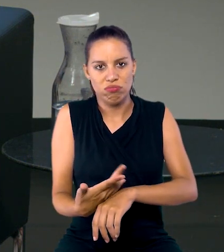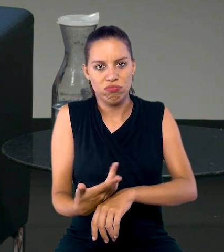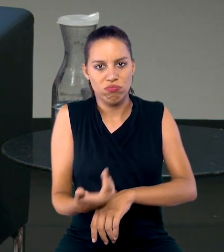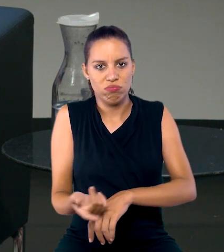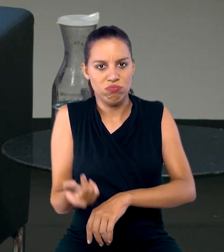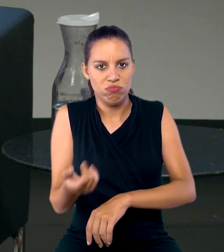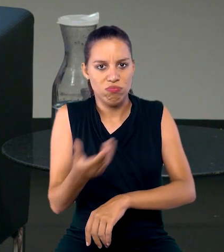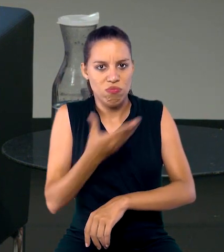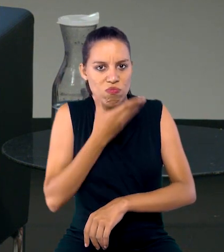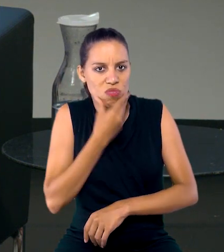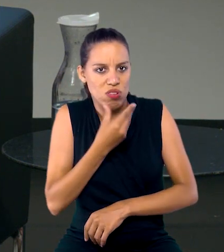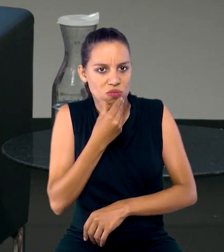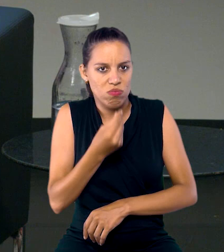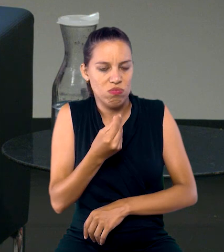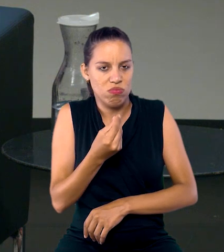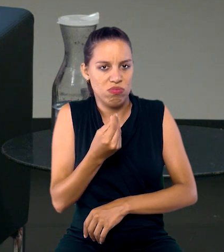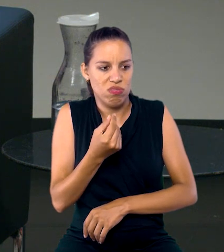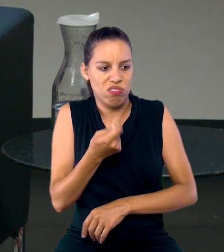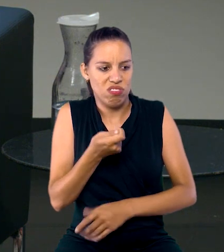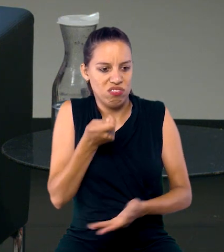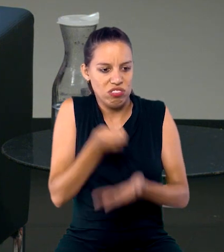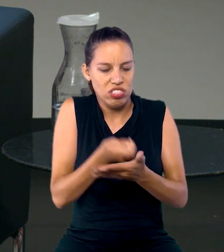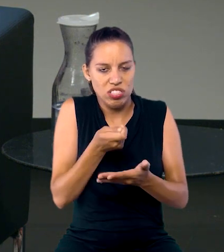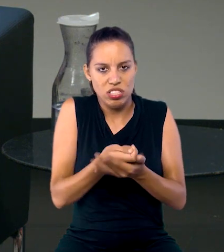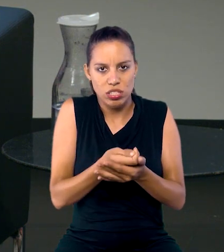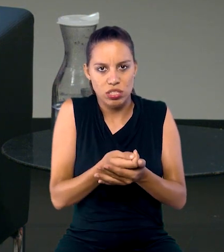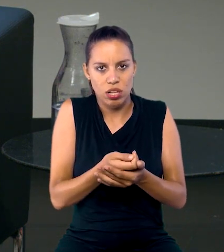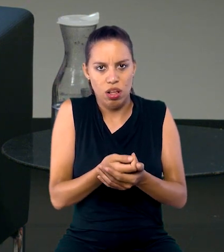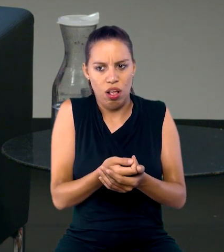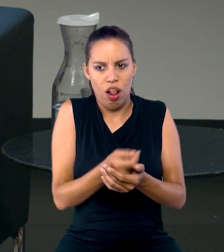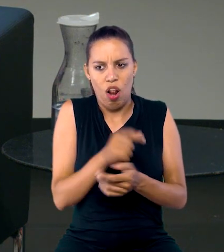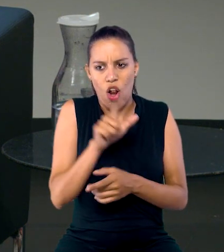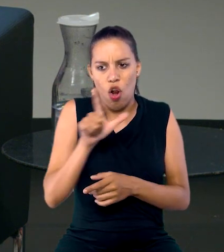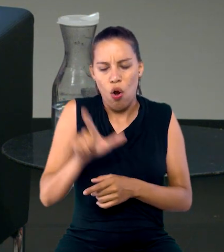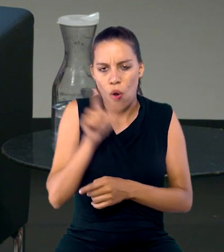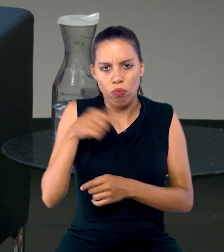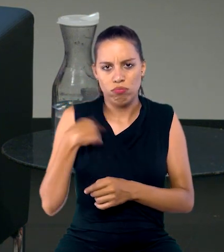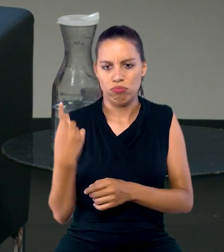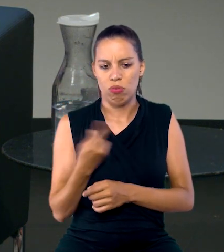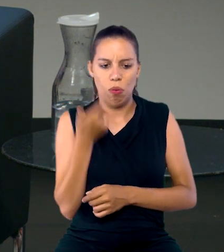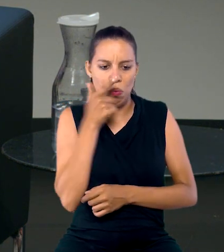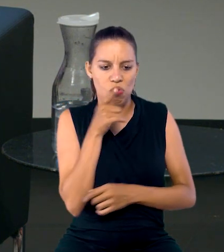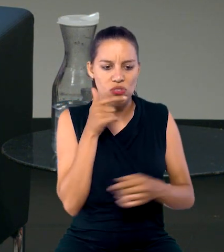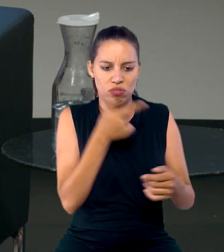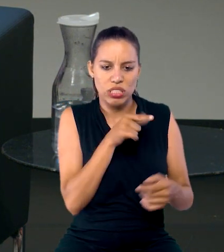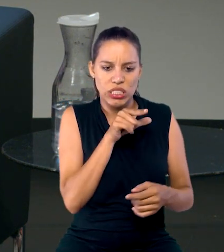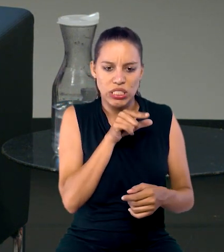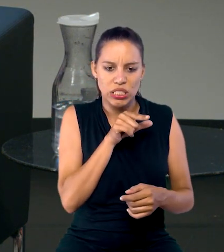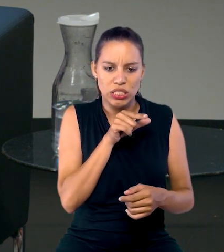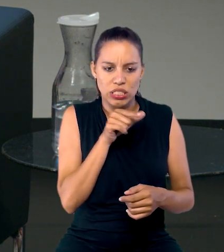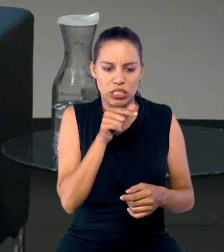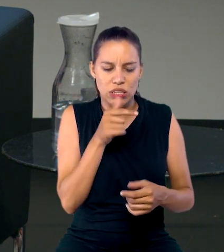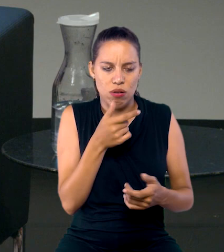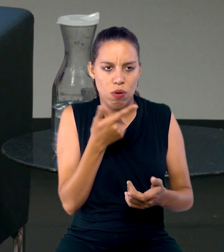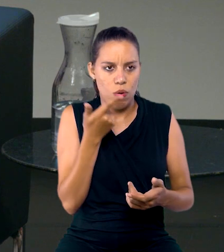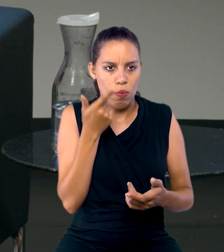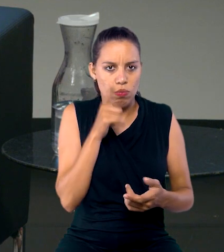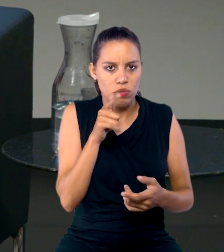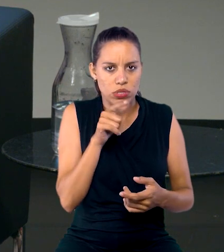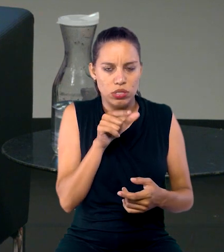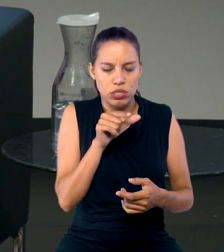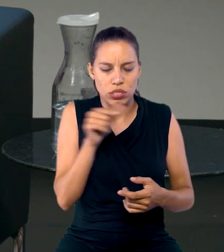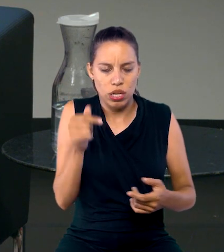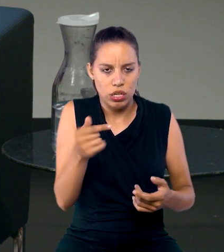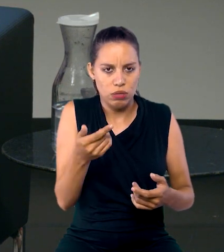patriarcal. É óbvio que a gente não vai sair desse abismo com a mesma linguagem.